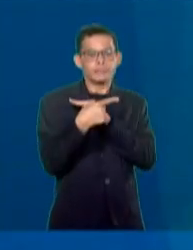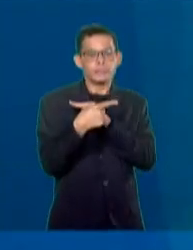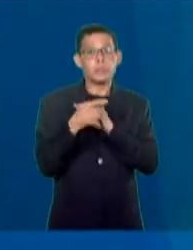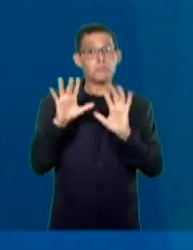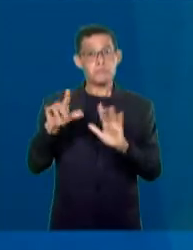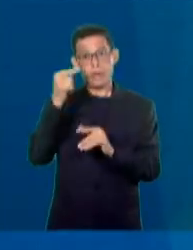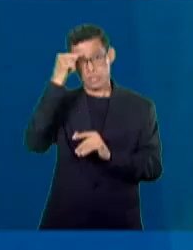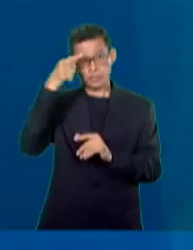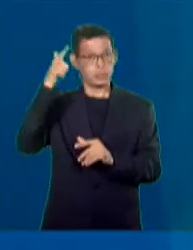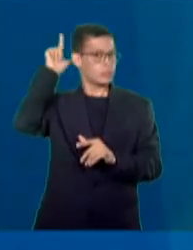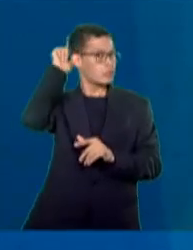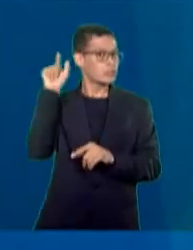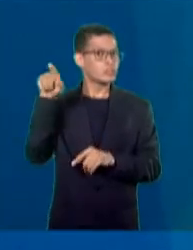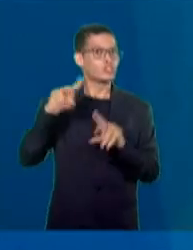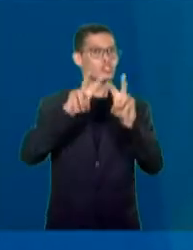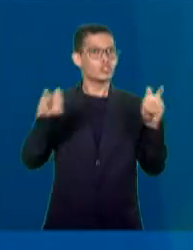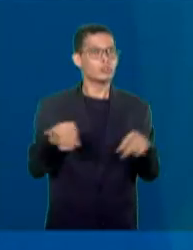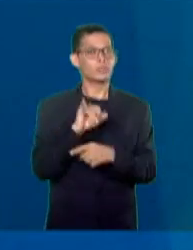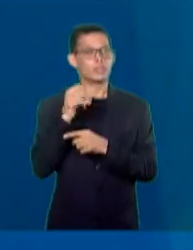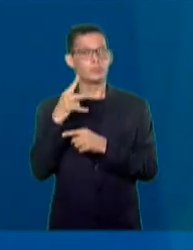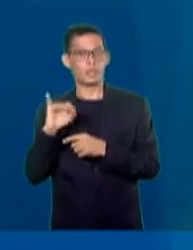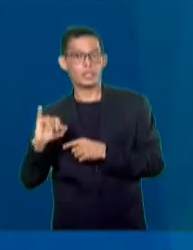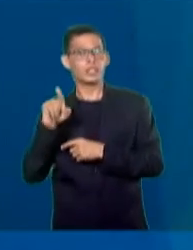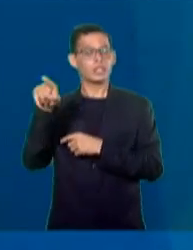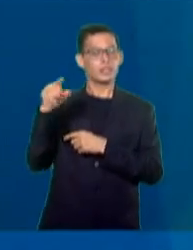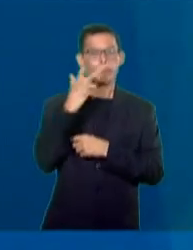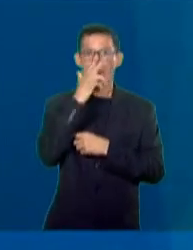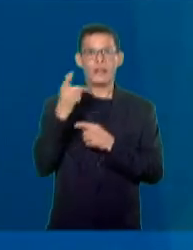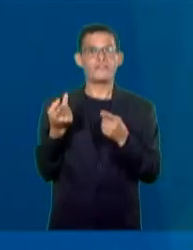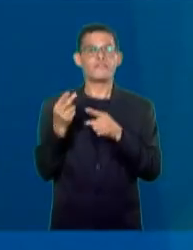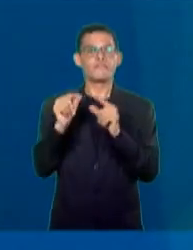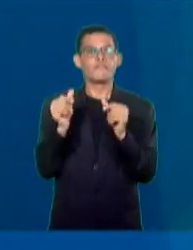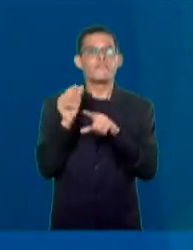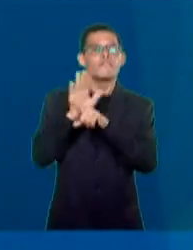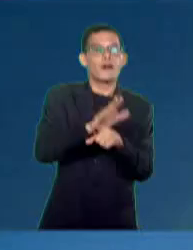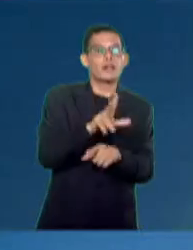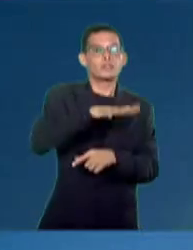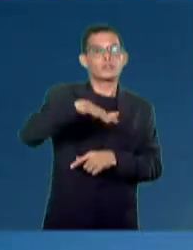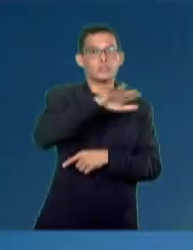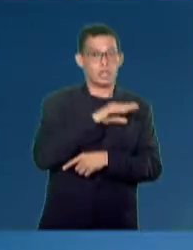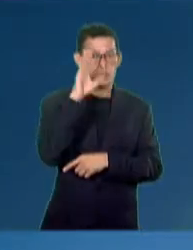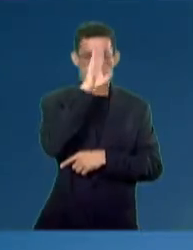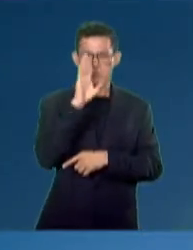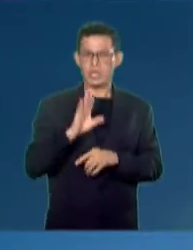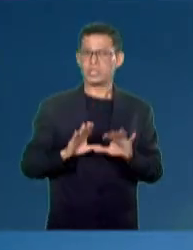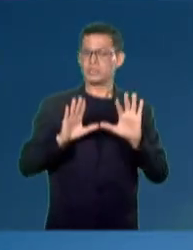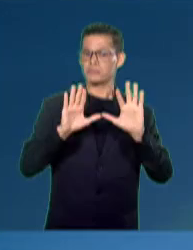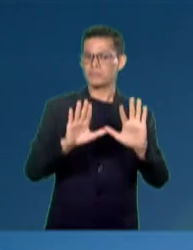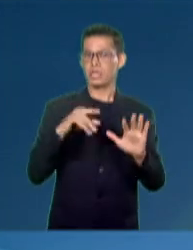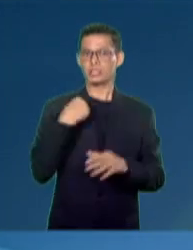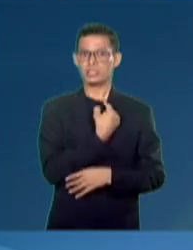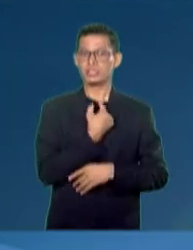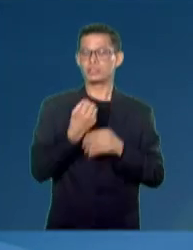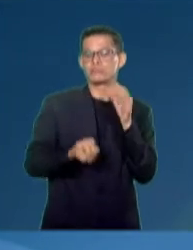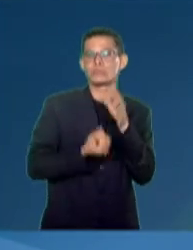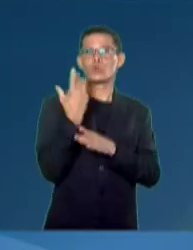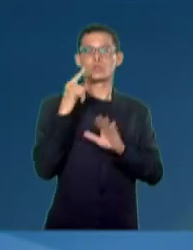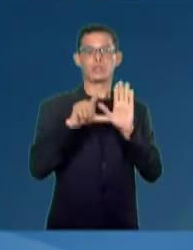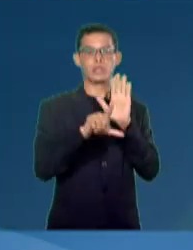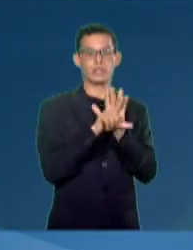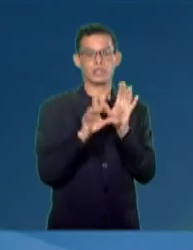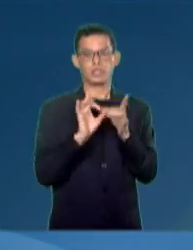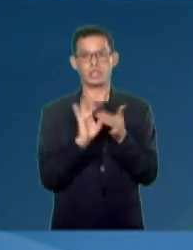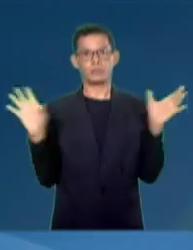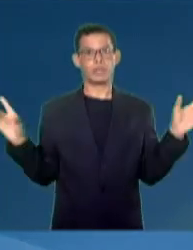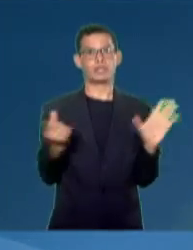a questão do IPI vai ajudar a industrialização do nosso país paralelamente a isso criamos a lei da Liberdade Econômica